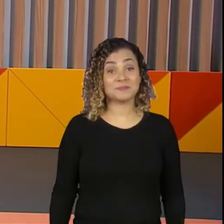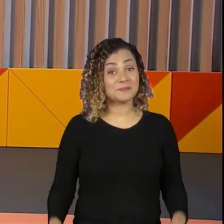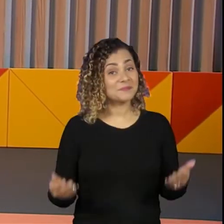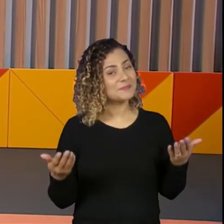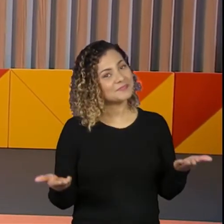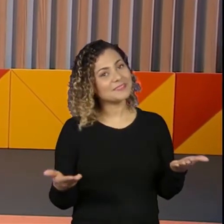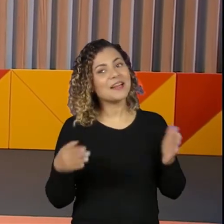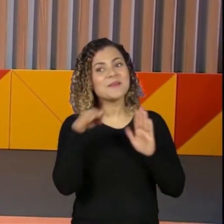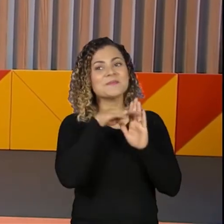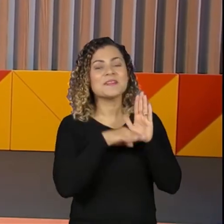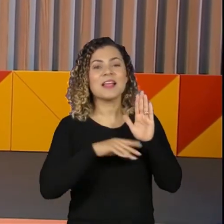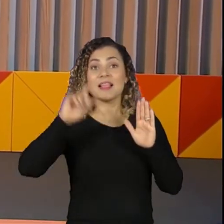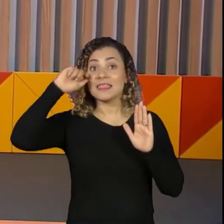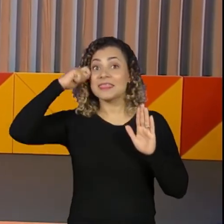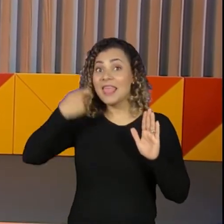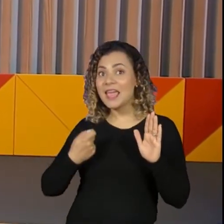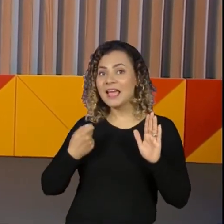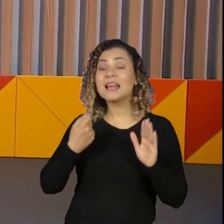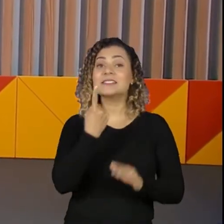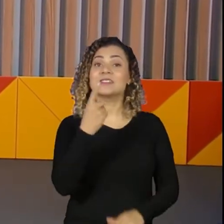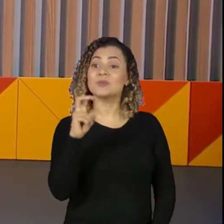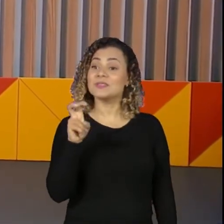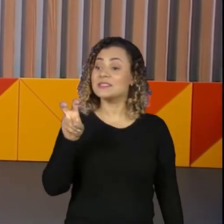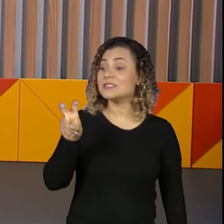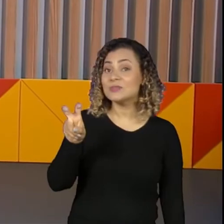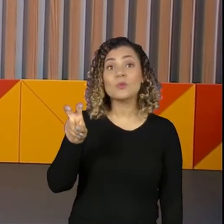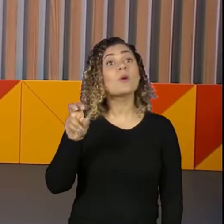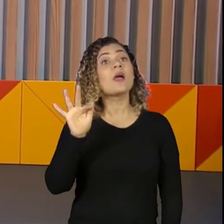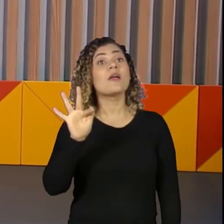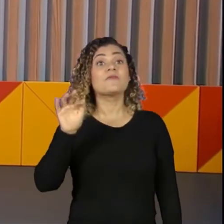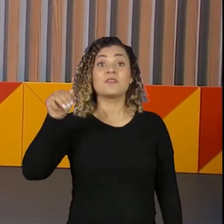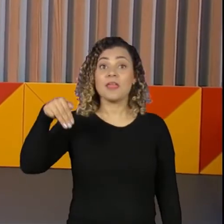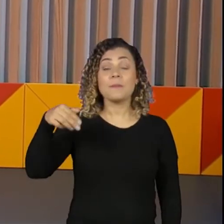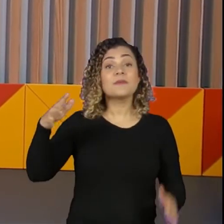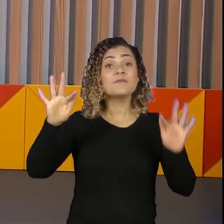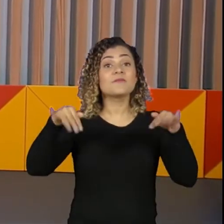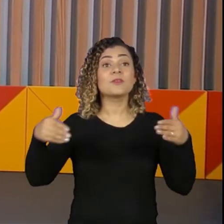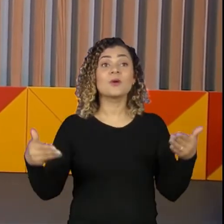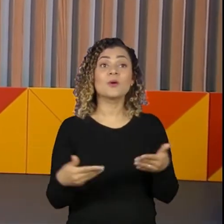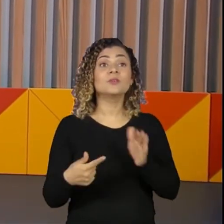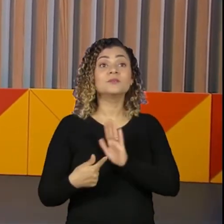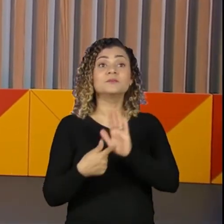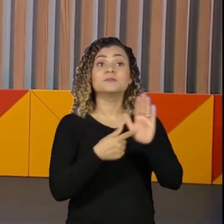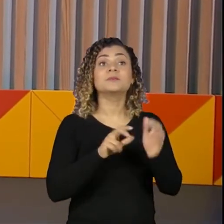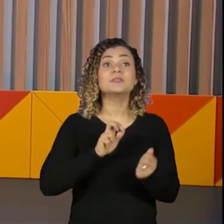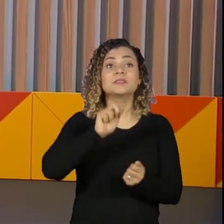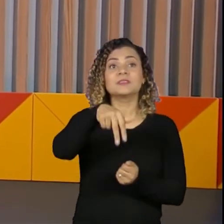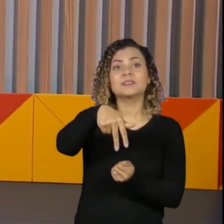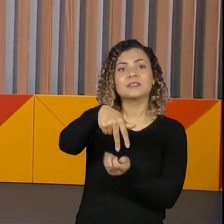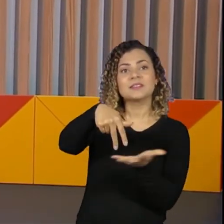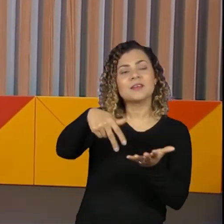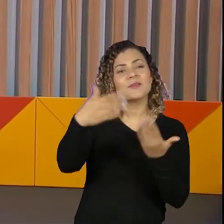gente curtir. Sejam todos muito bem-vindos. Vamos que vamos, simbora!